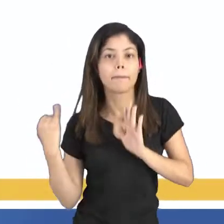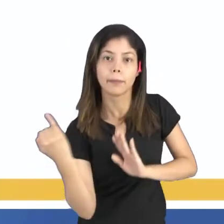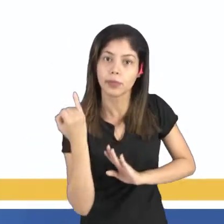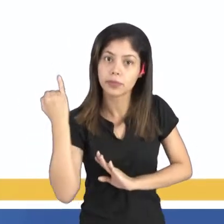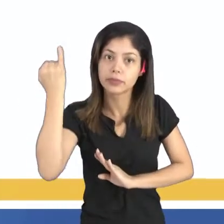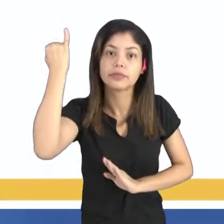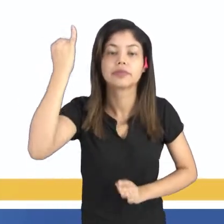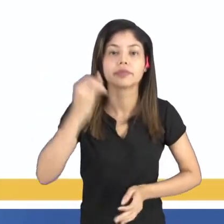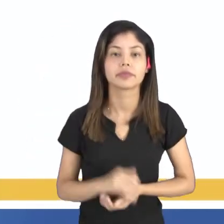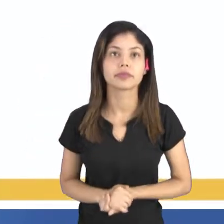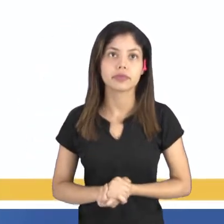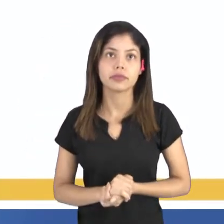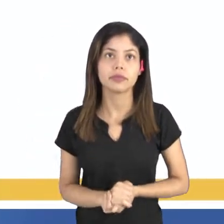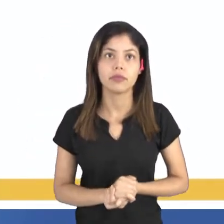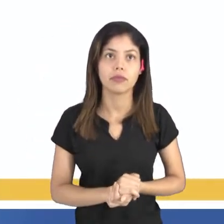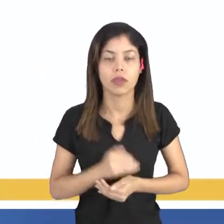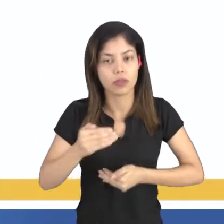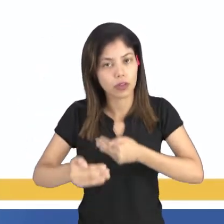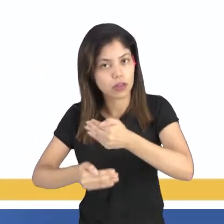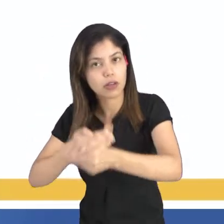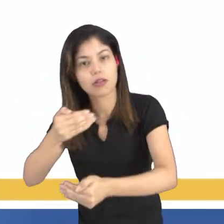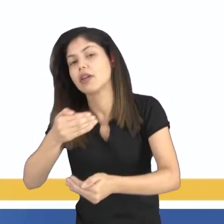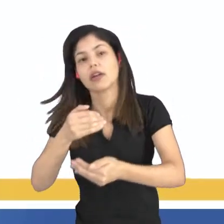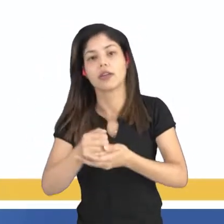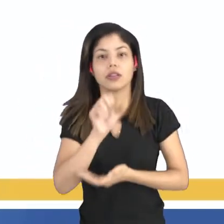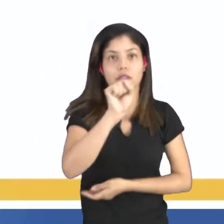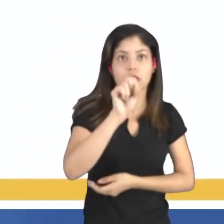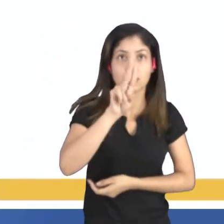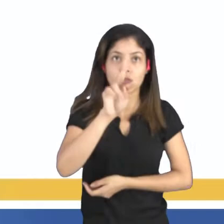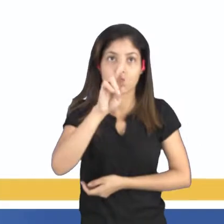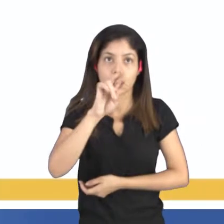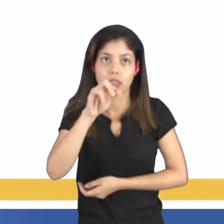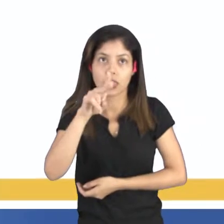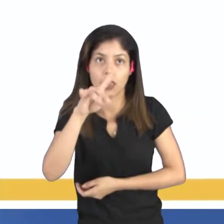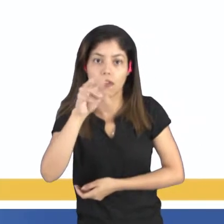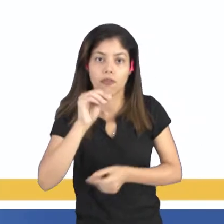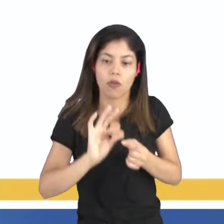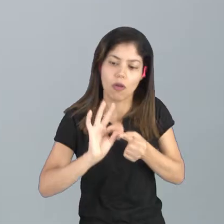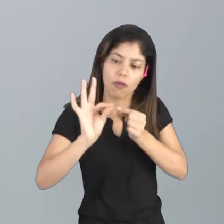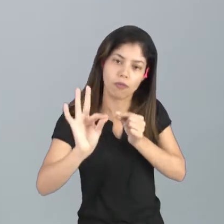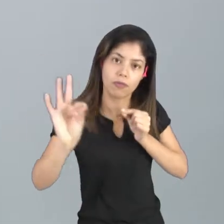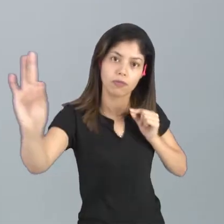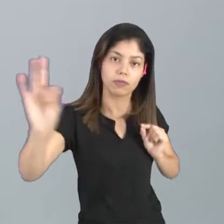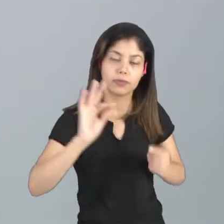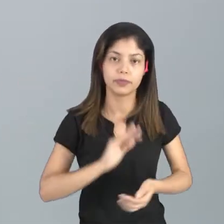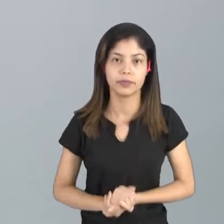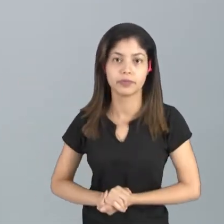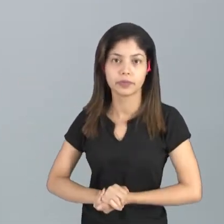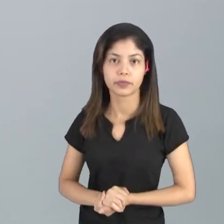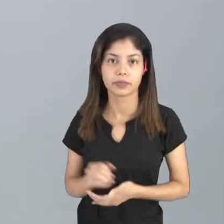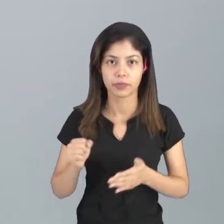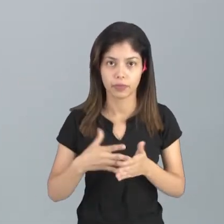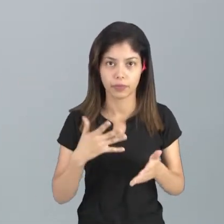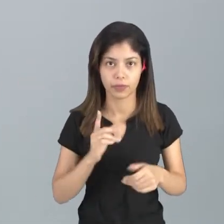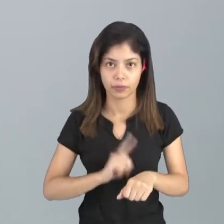fundamental importância para o desenvolvimento sustentado a longo prazo.